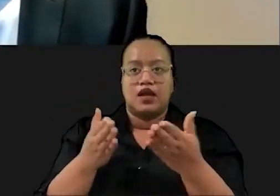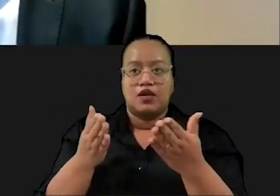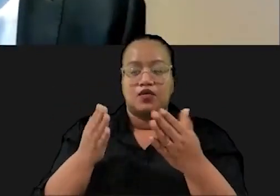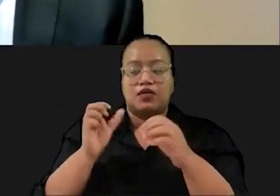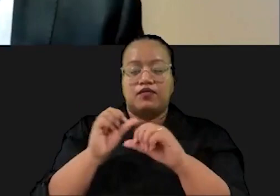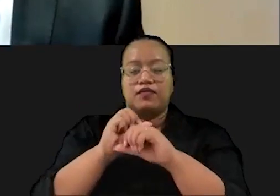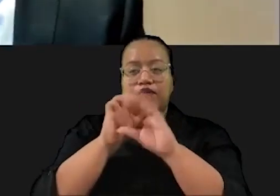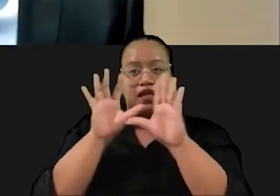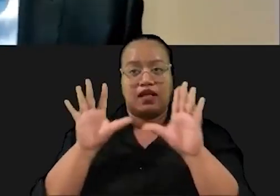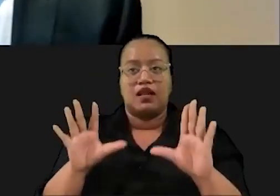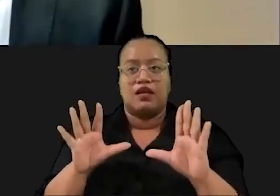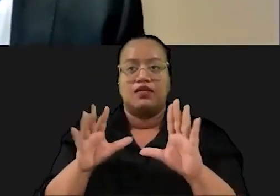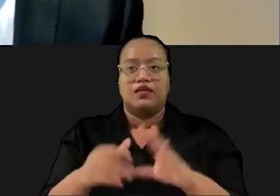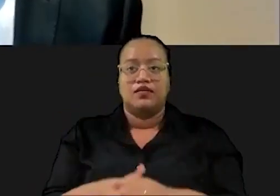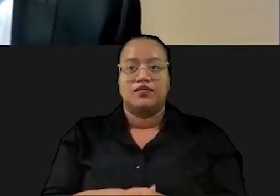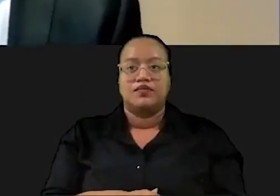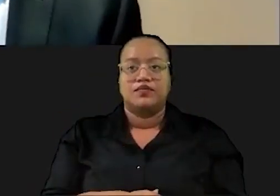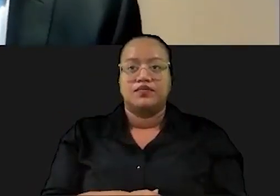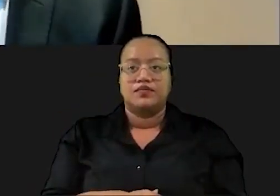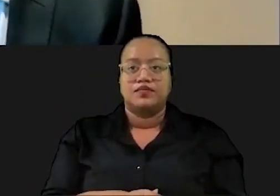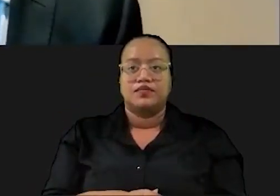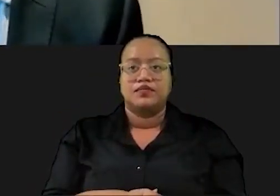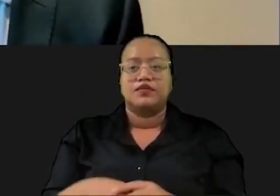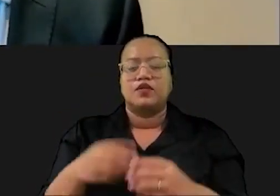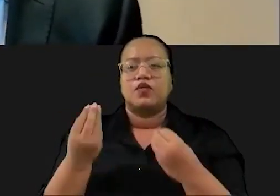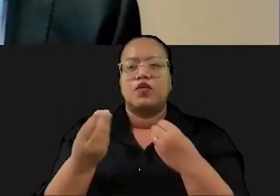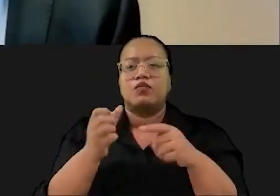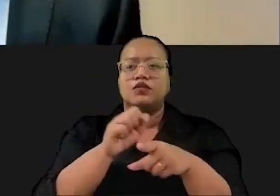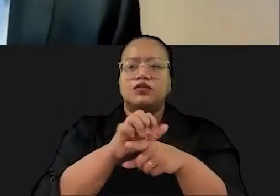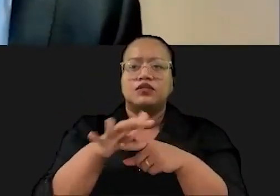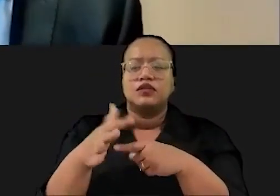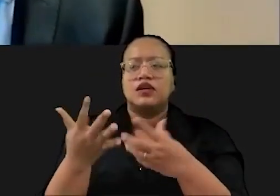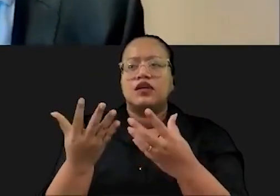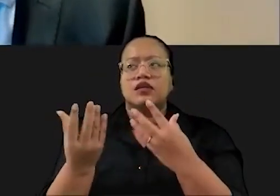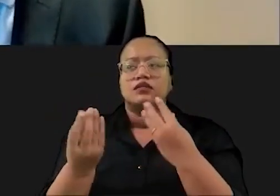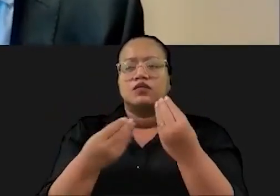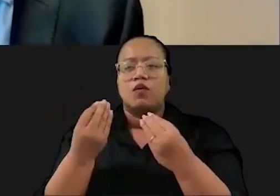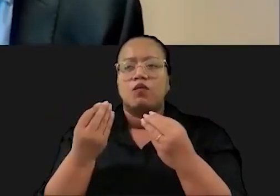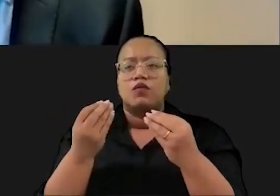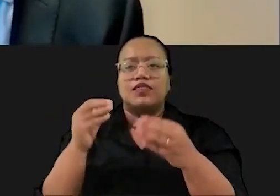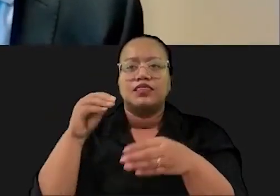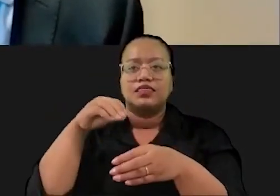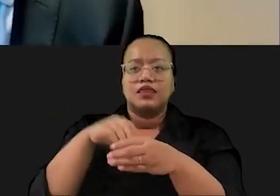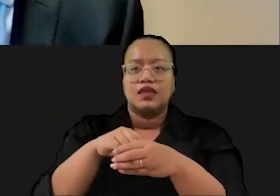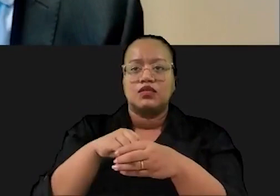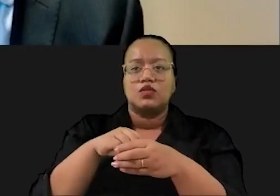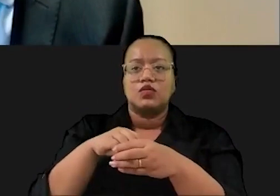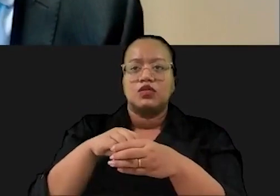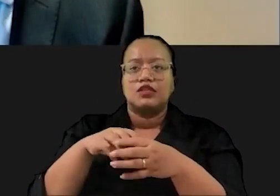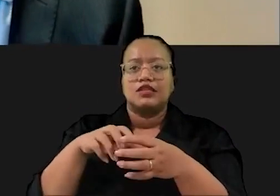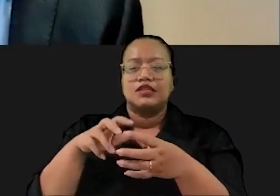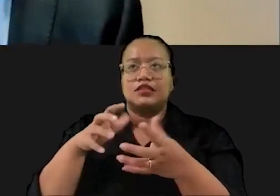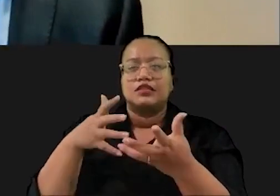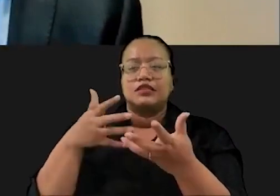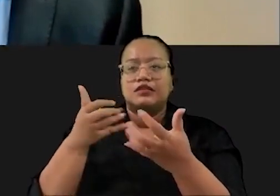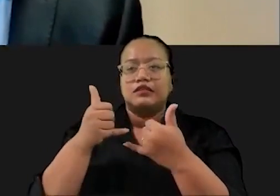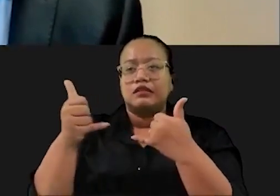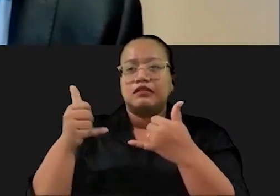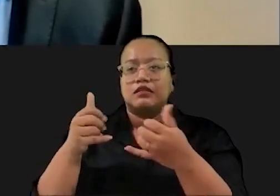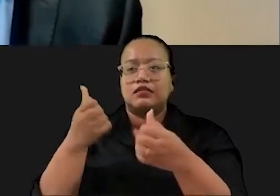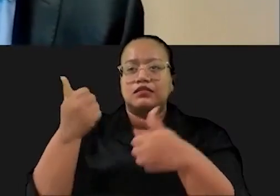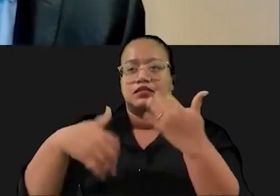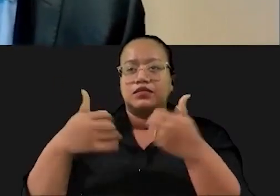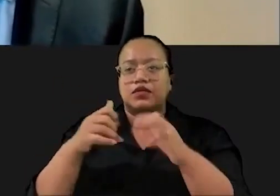eles entram dentro desse emaranhado todo que eu expus aí para vocês. Fico à disposição para quaisquer dúvidas que tiverem.